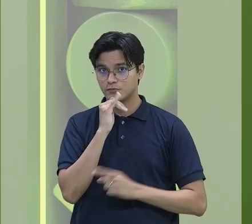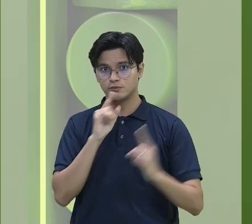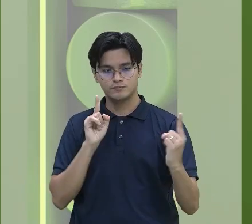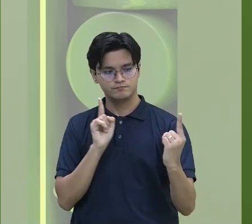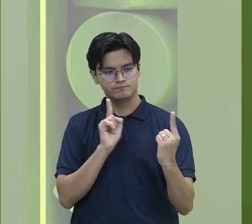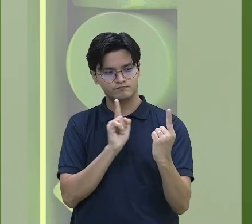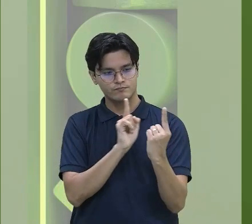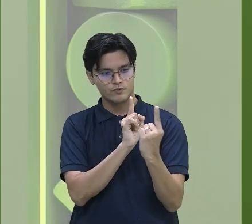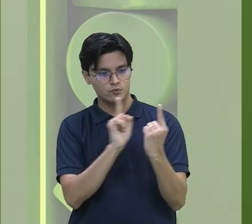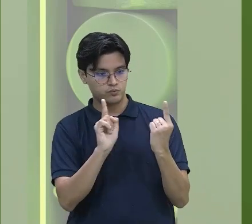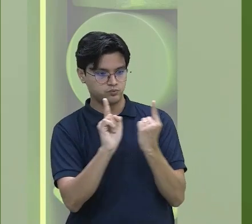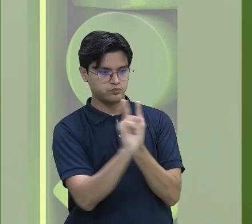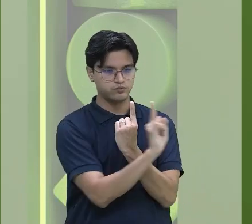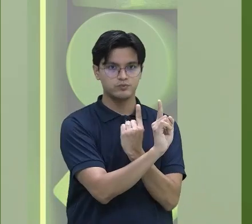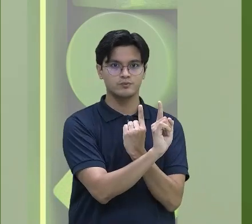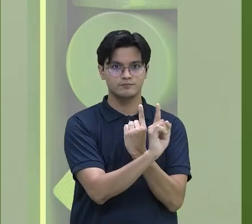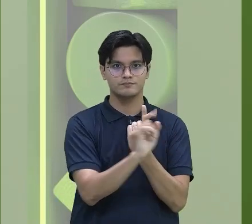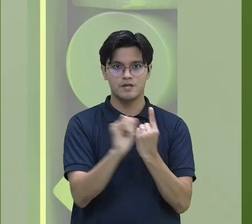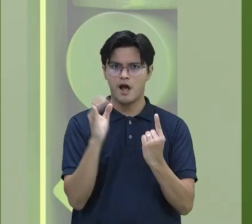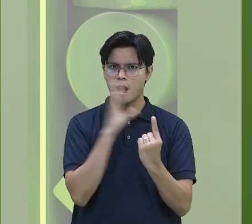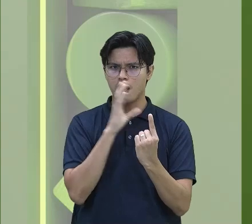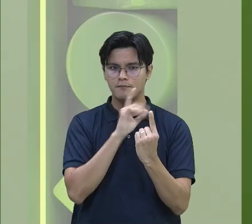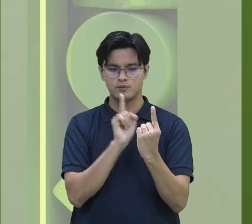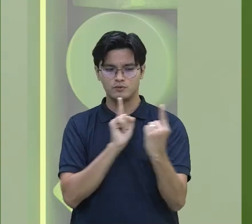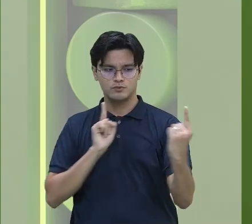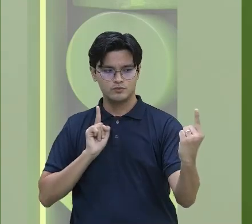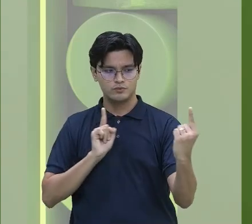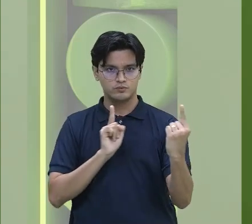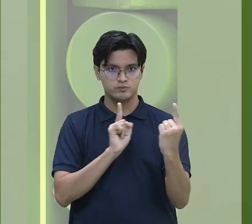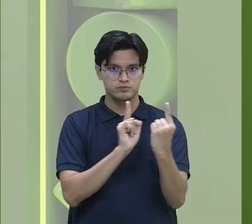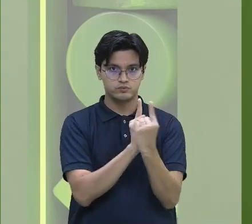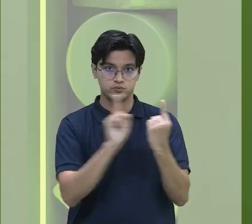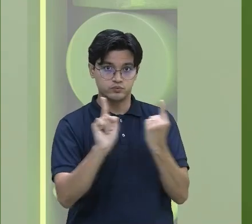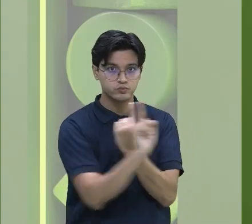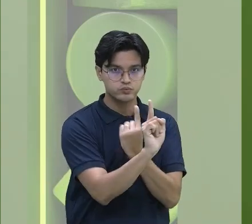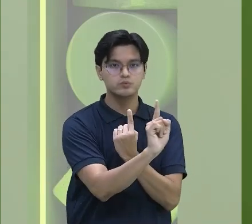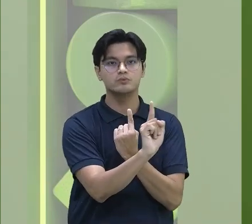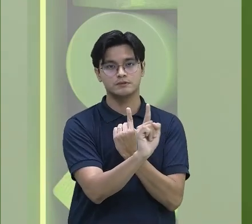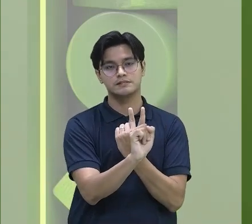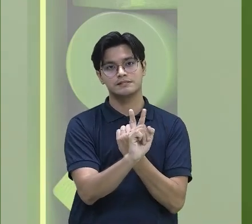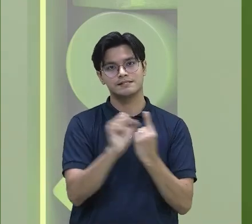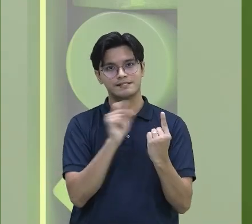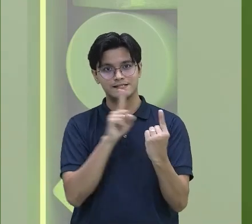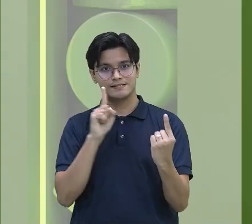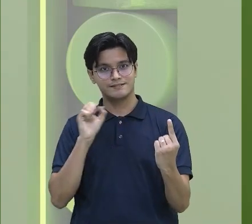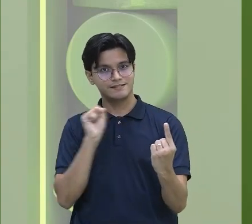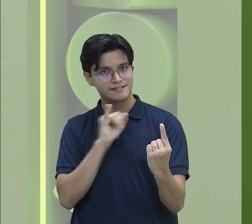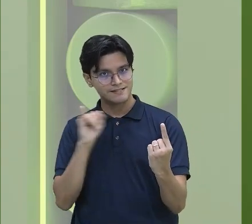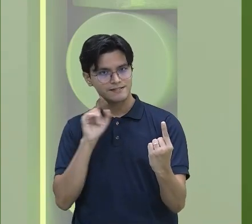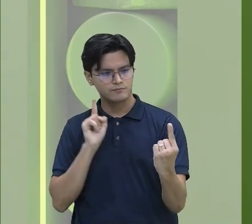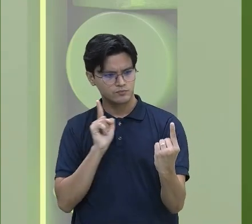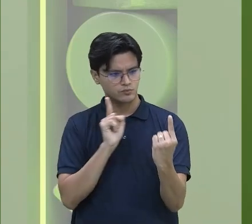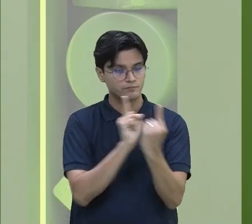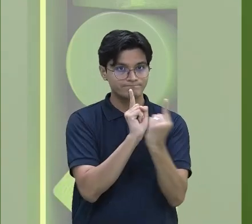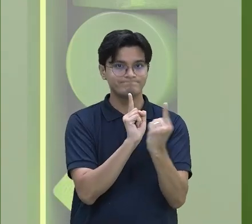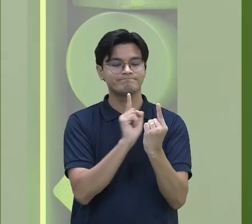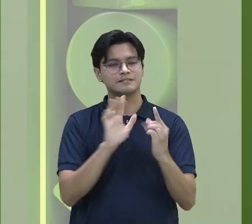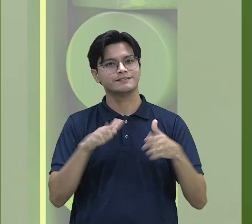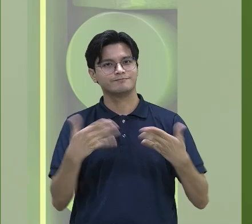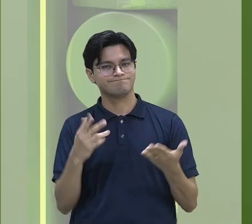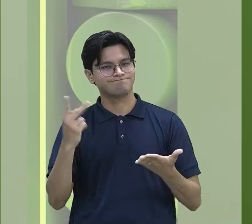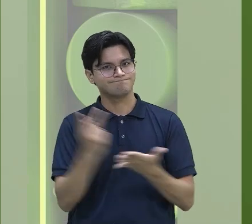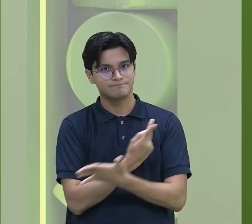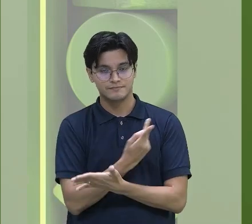de um momento em que você provavelmente se acidentaria, ou também você tem a questão da